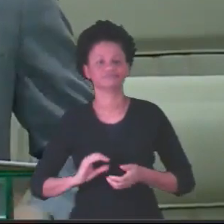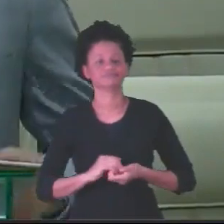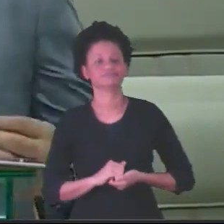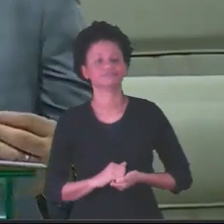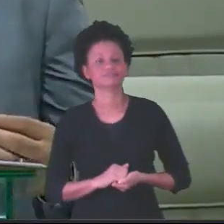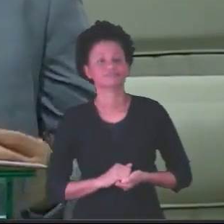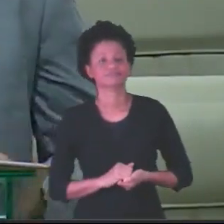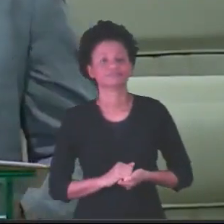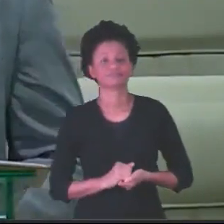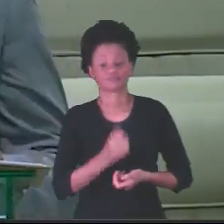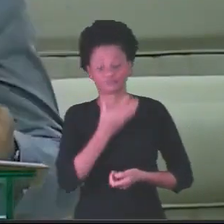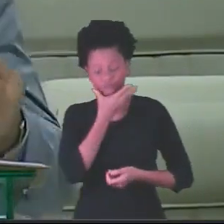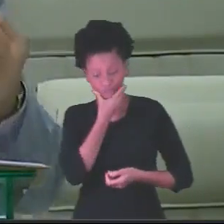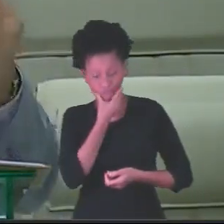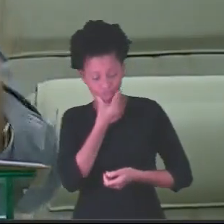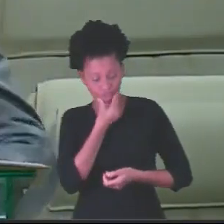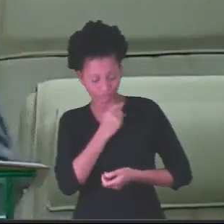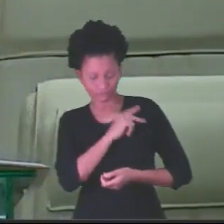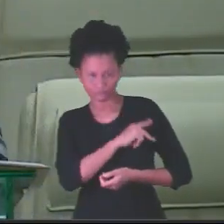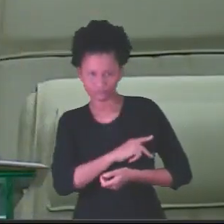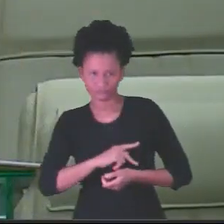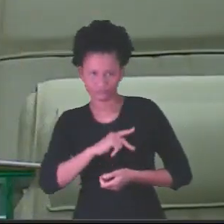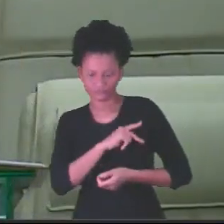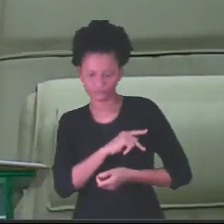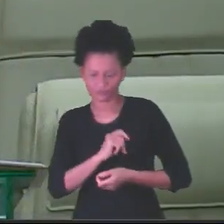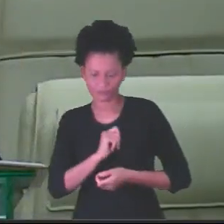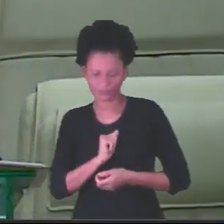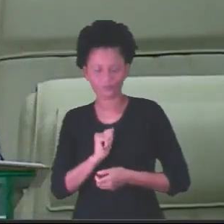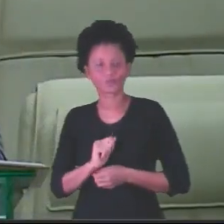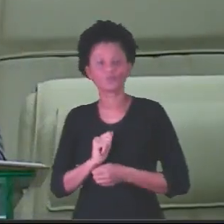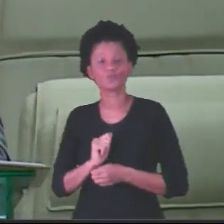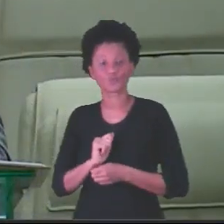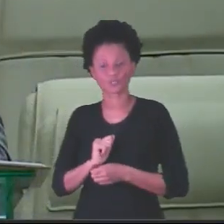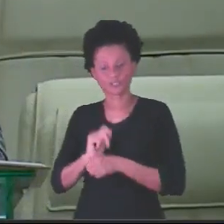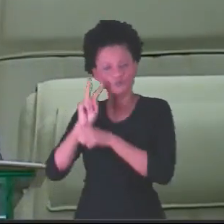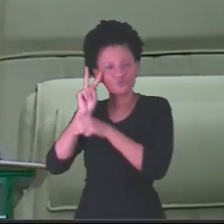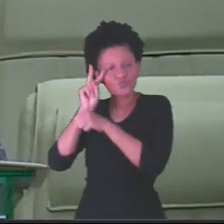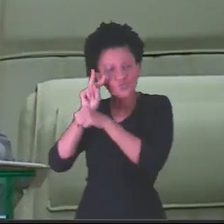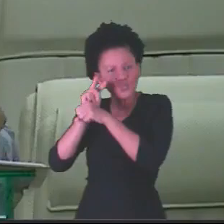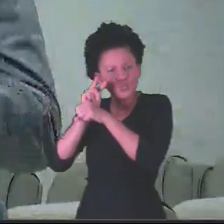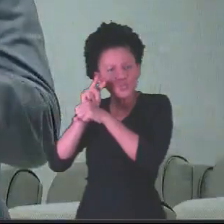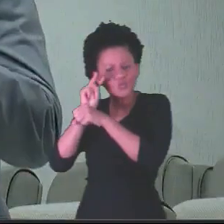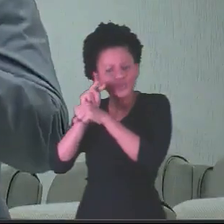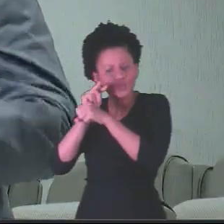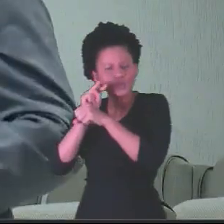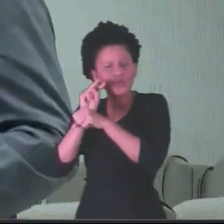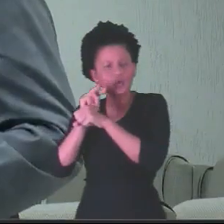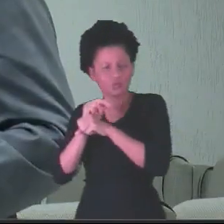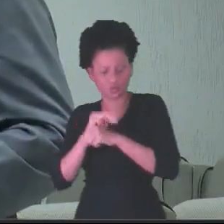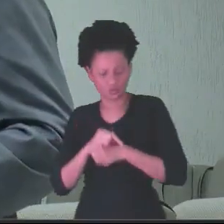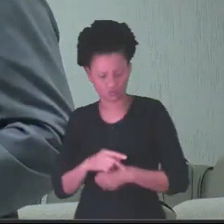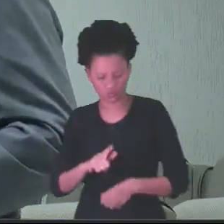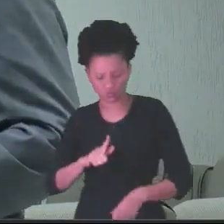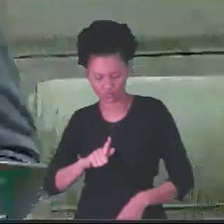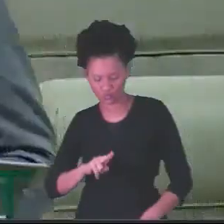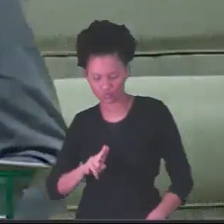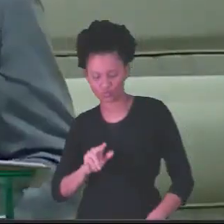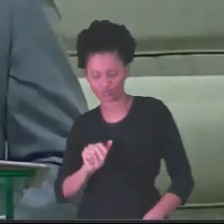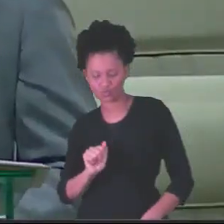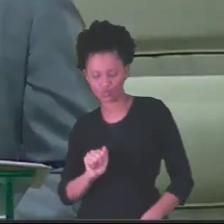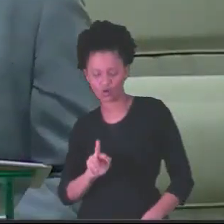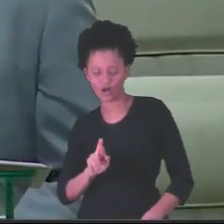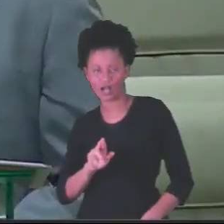e quando o paulo fala de guardar a irmãos o polo usa um termos técnicos